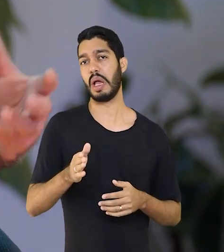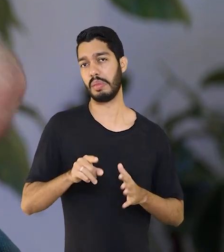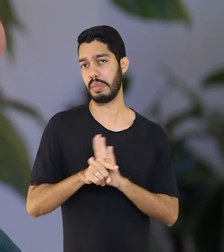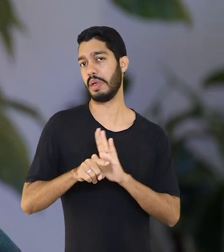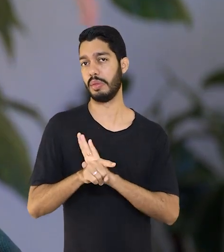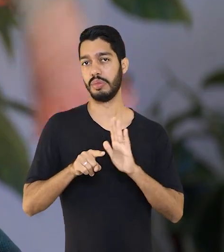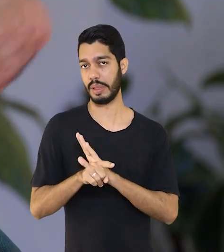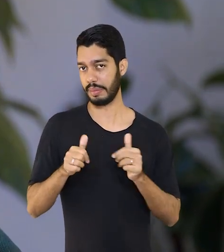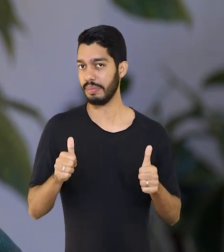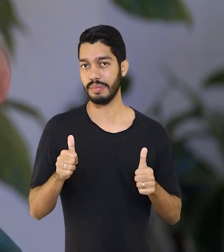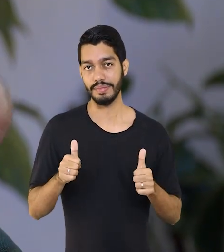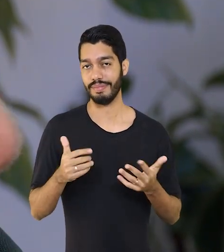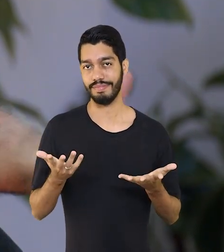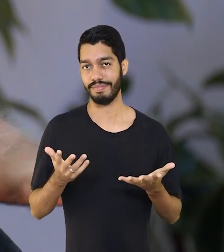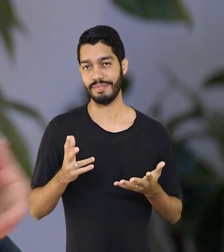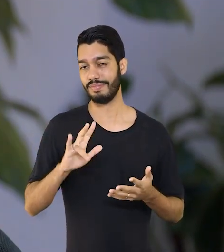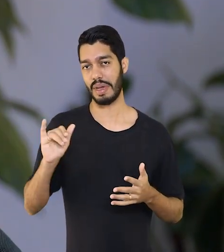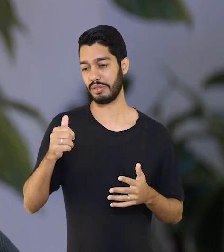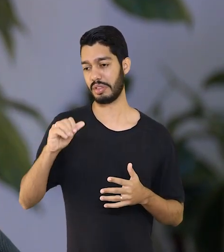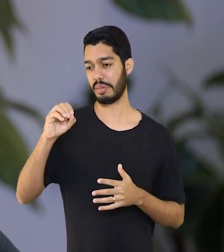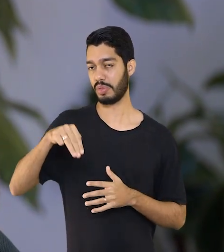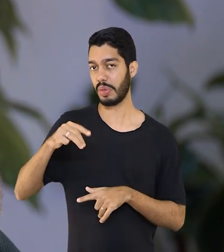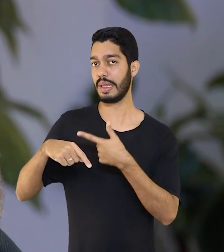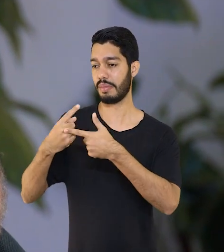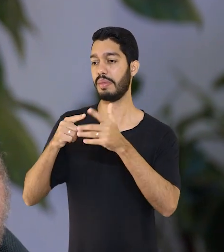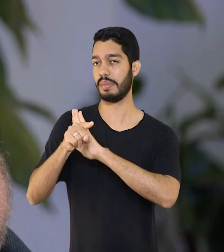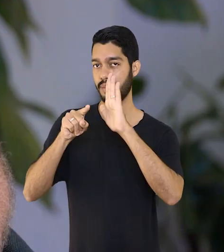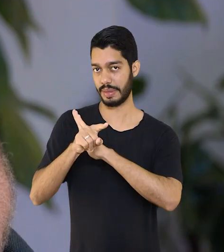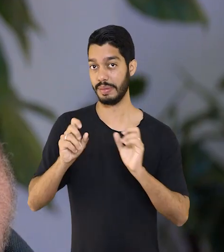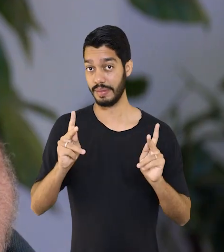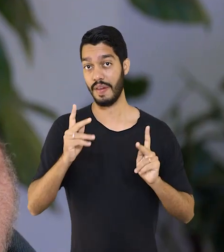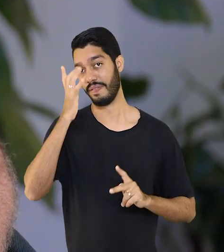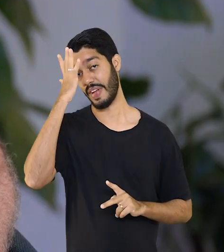para as perguntas, sem maiores, porque aí facilita a participação.